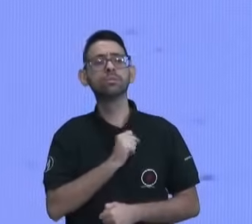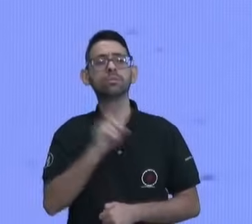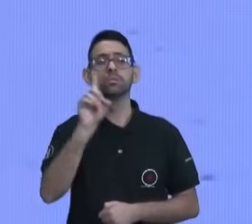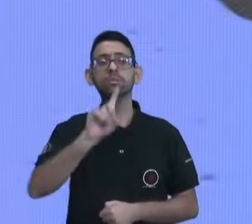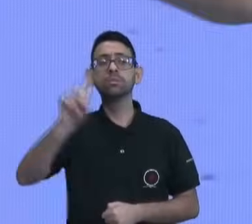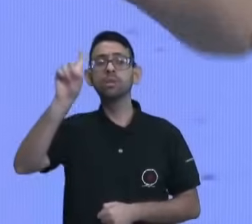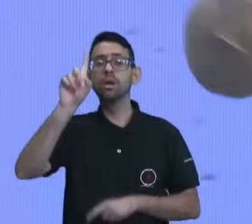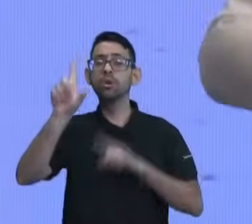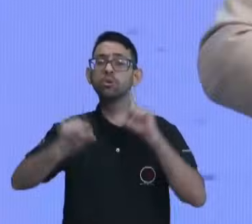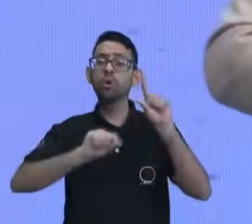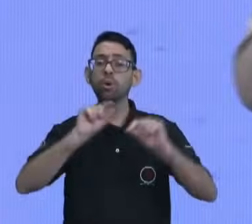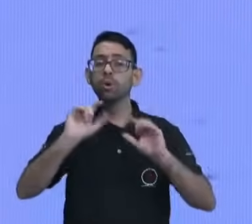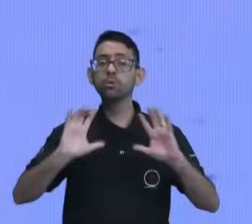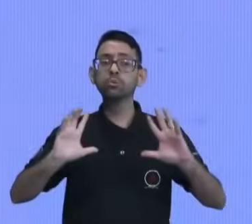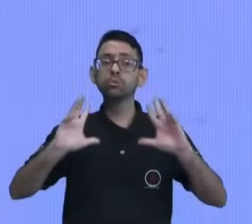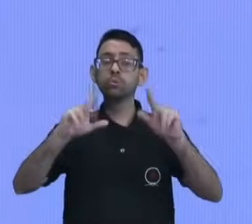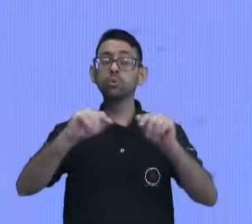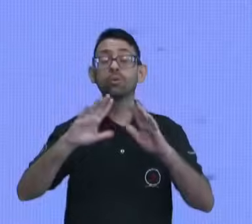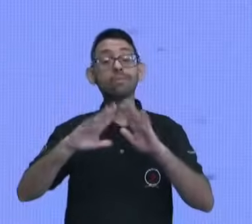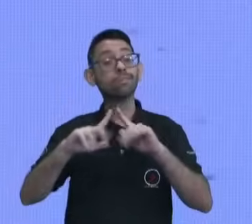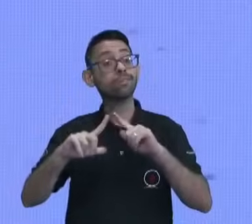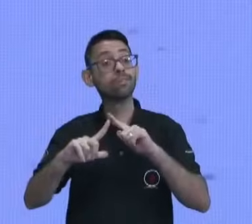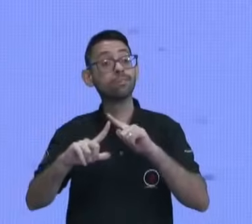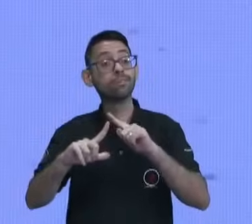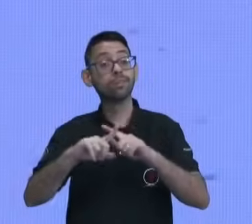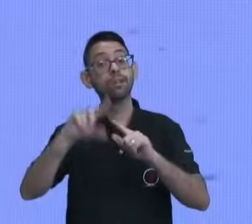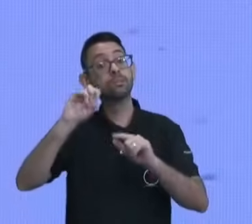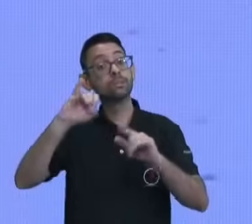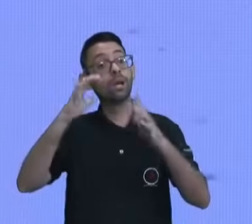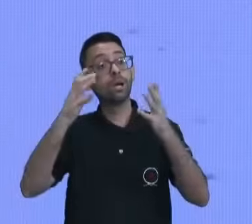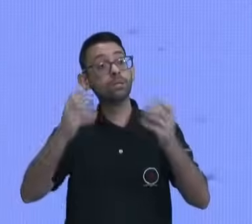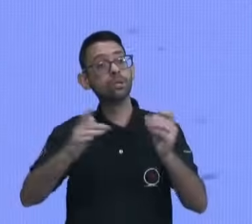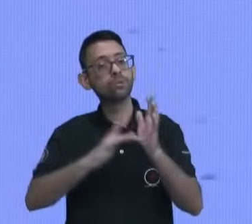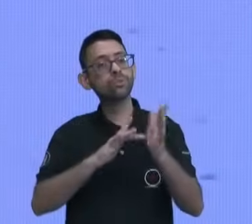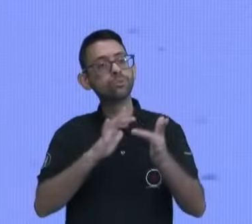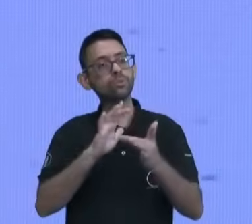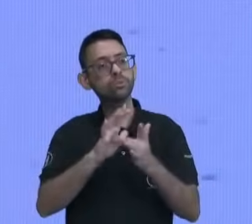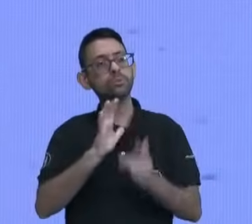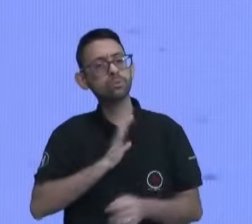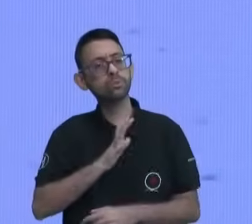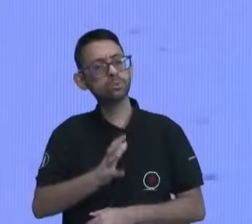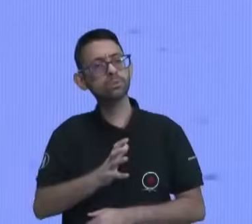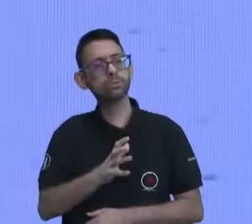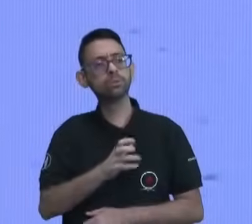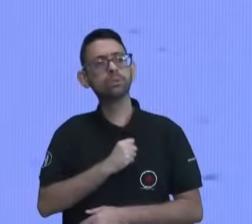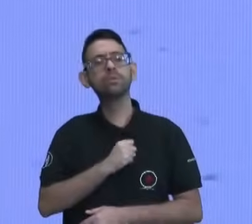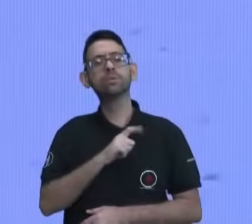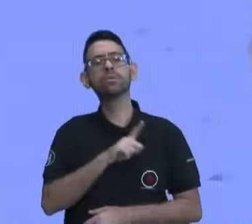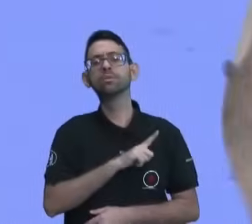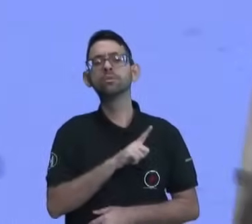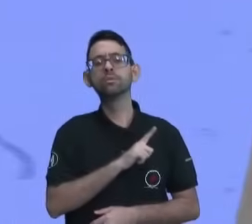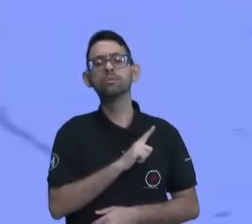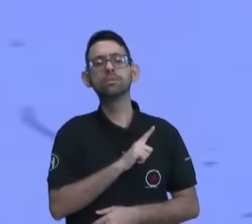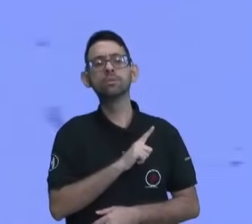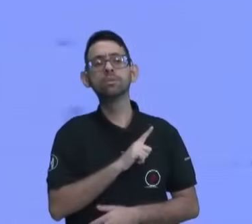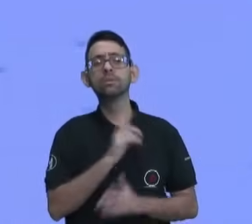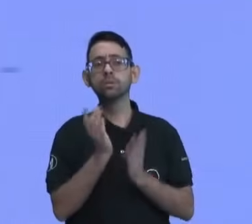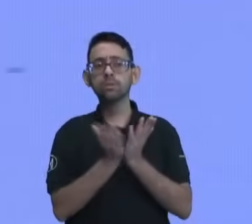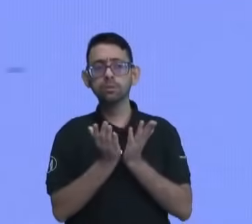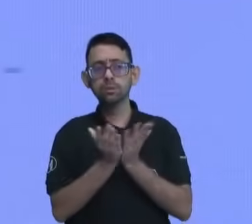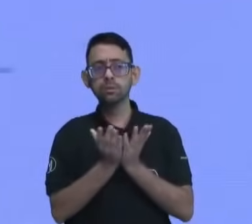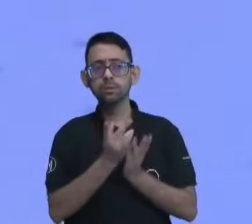tá falando da igreja é escrevendo pra igreja a igreja tá predestinada ao céu os ímpios estão predestinados ao